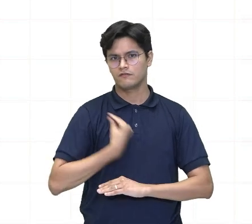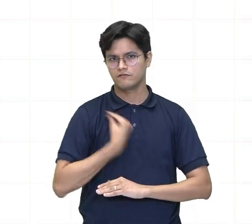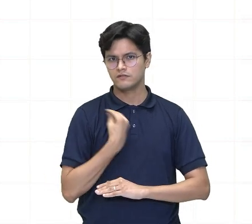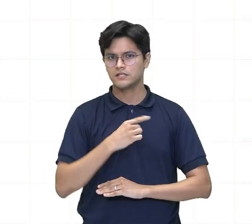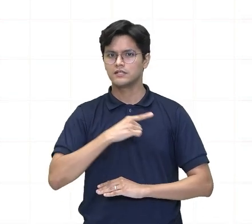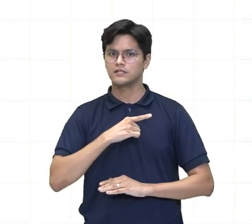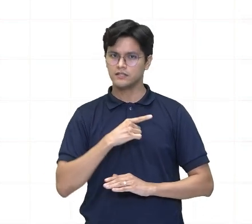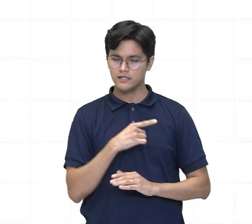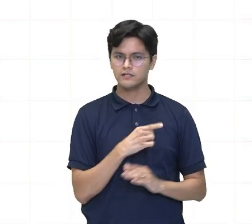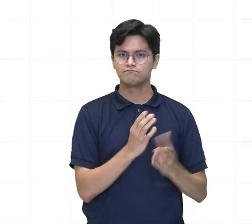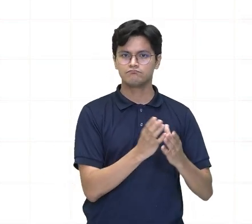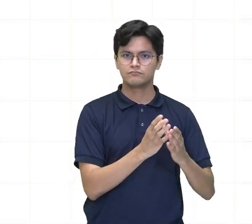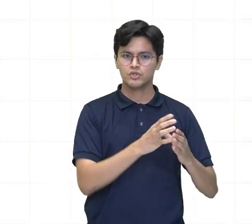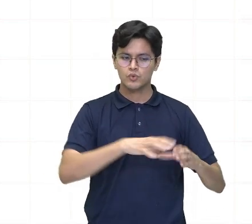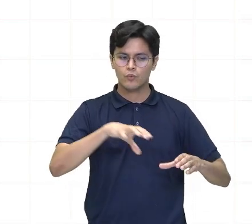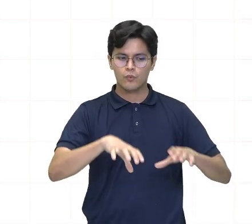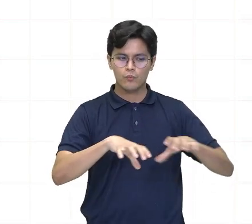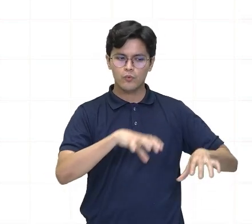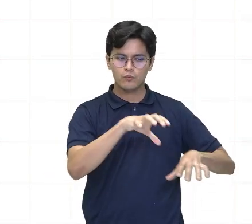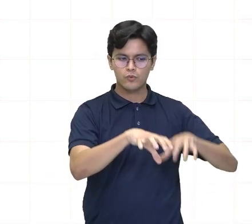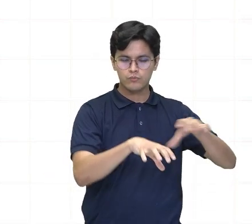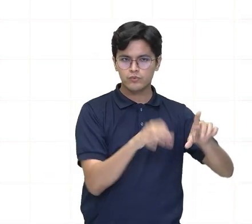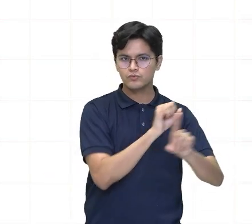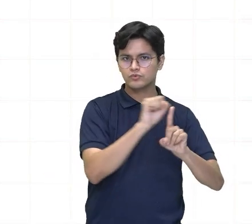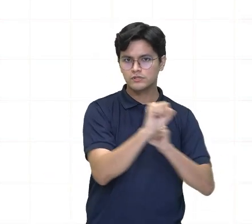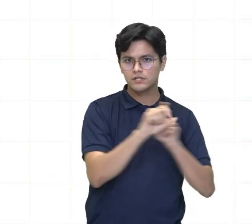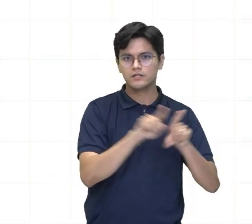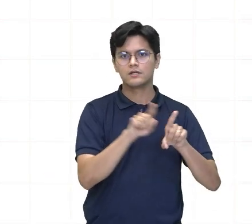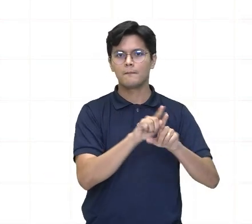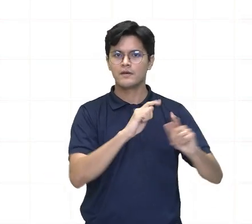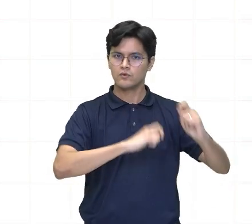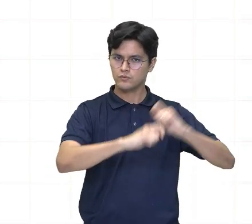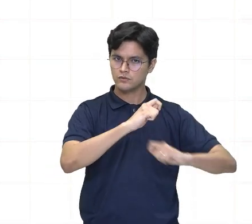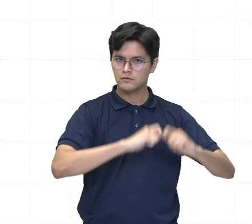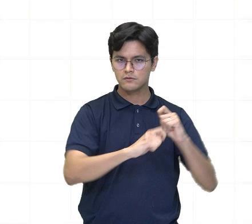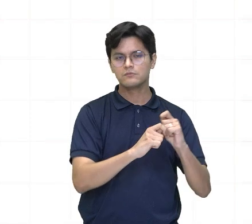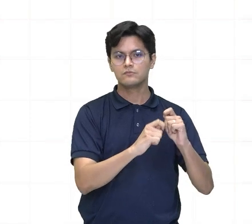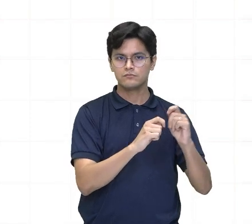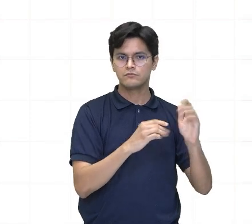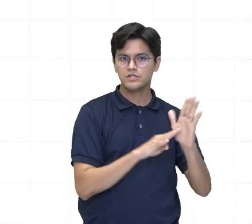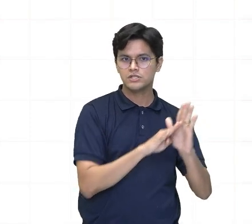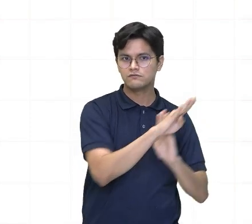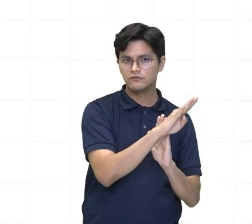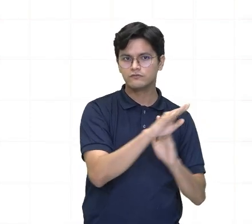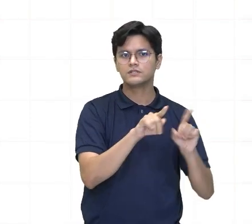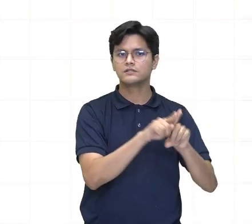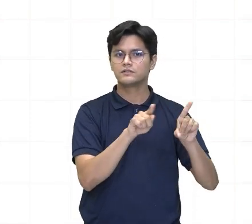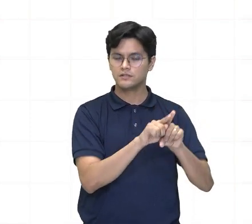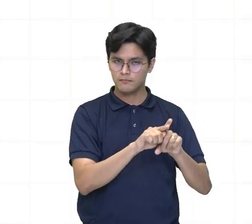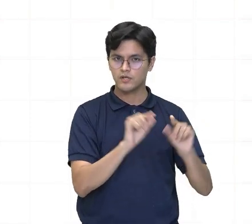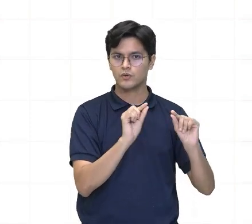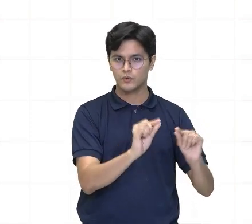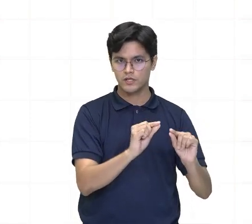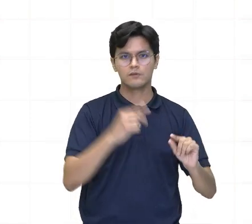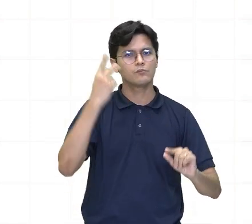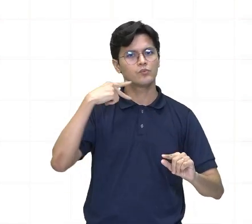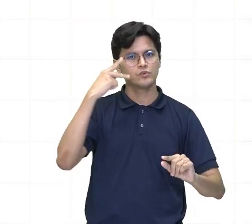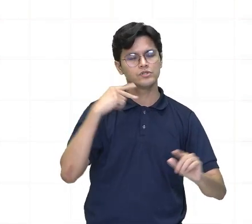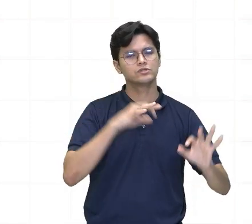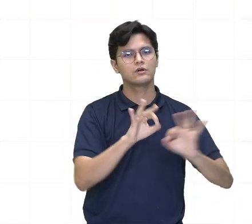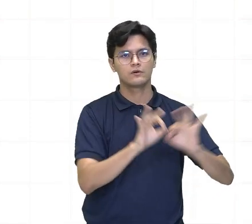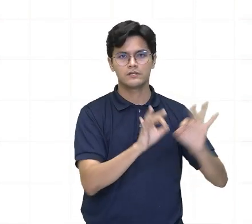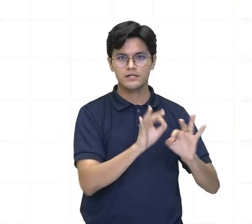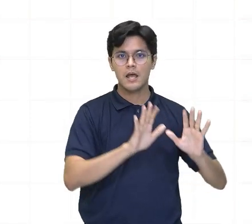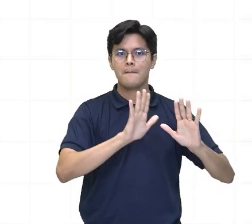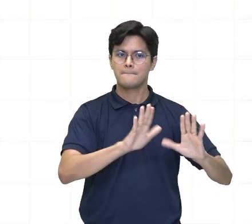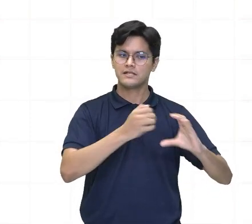sociais, economia desenvolvida e organização política. Contudo, essas características não eram semelhantes